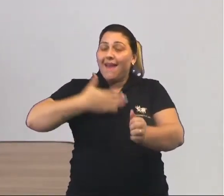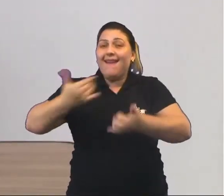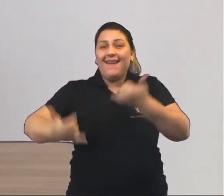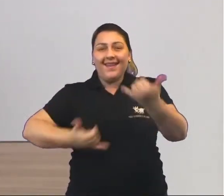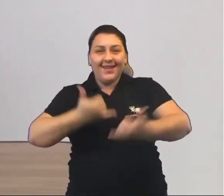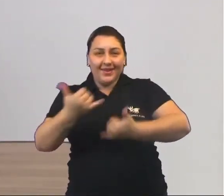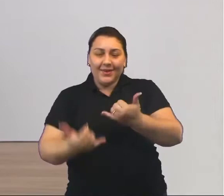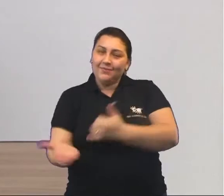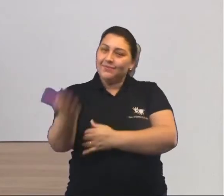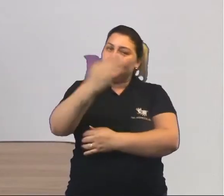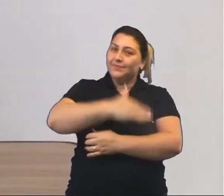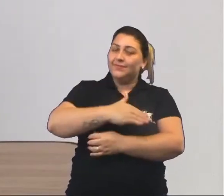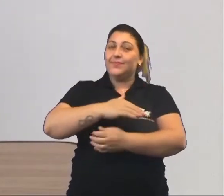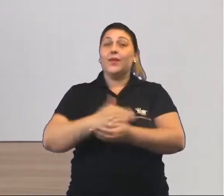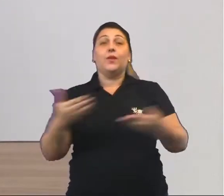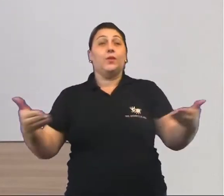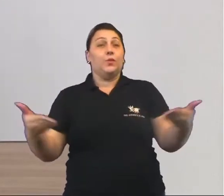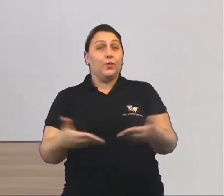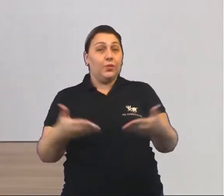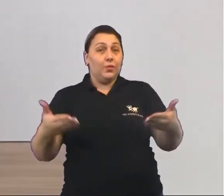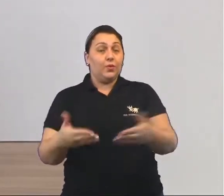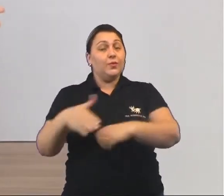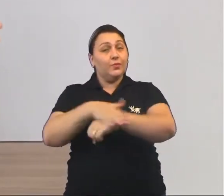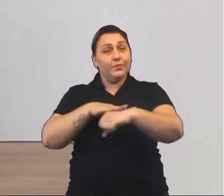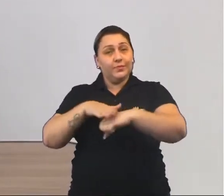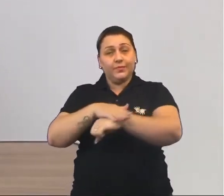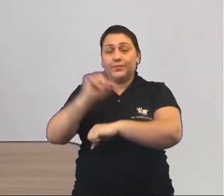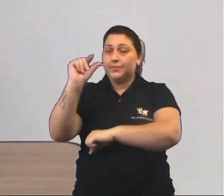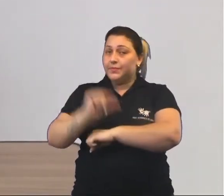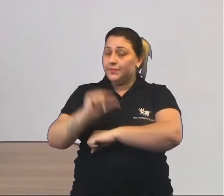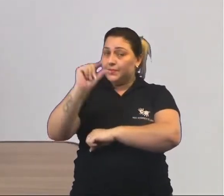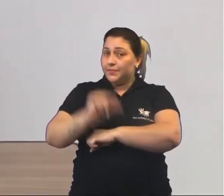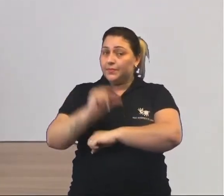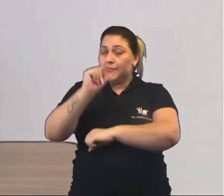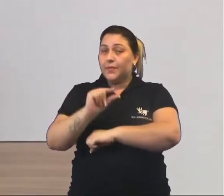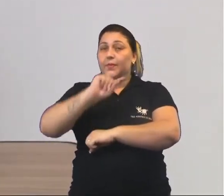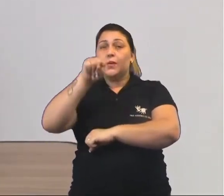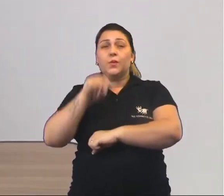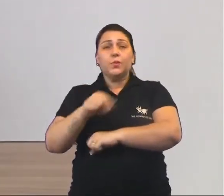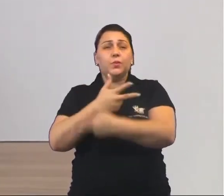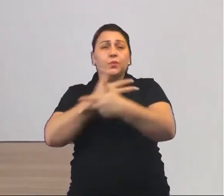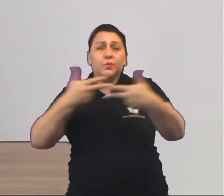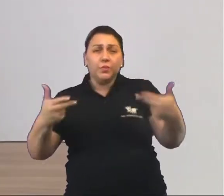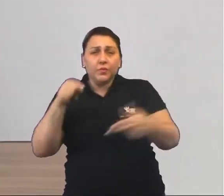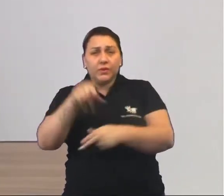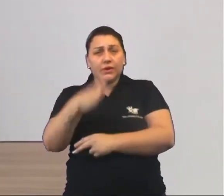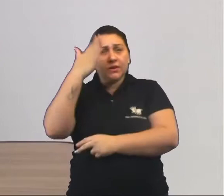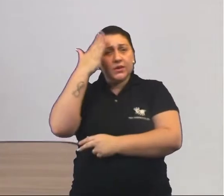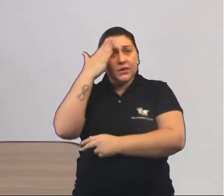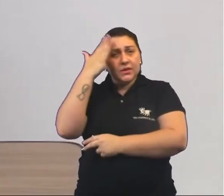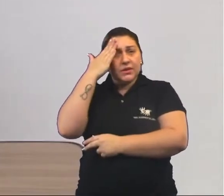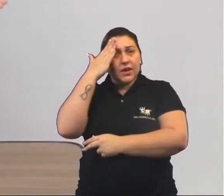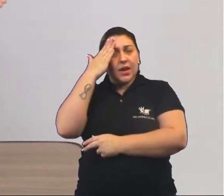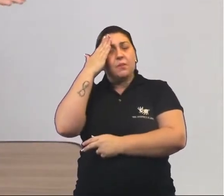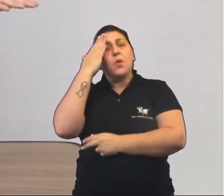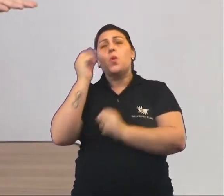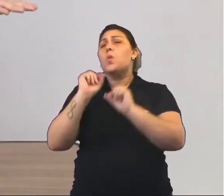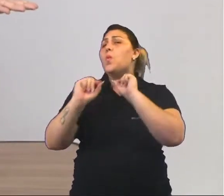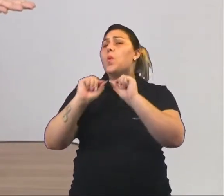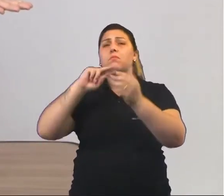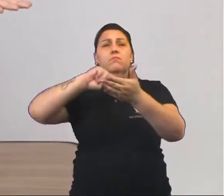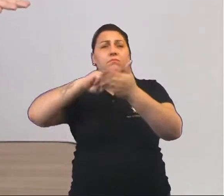aprendizado? Então vem comigo. Hoje nós vamos conversar um pouquinho sobre pontuação. Você sabe me dizer o que